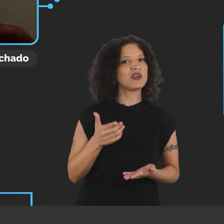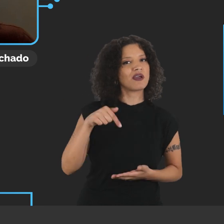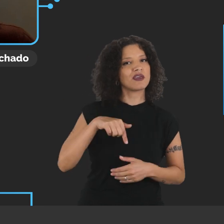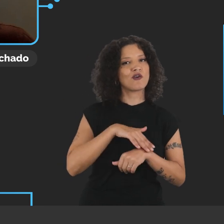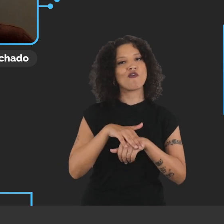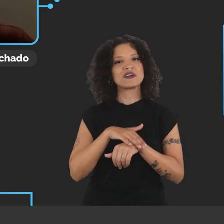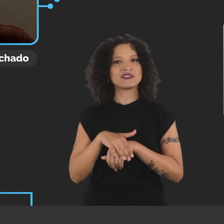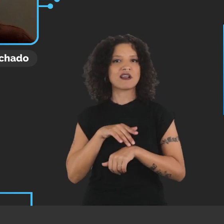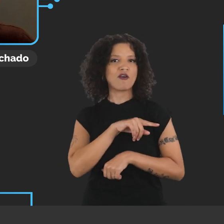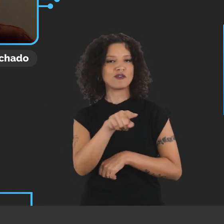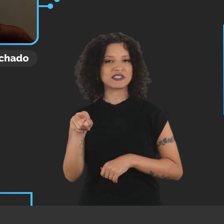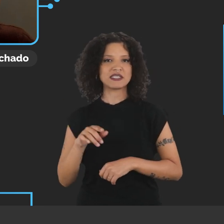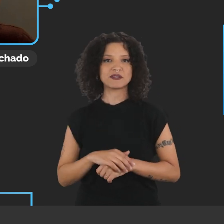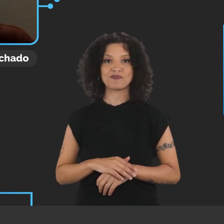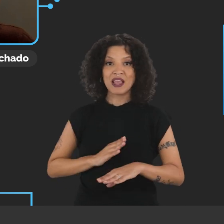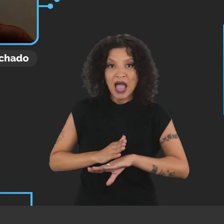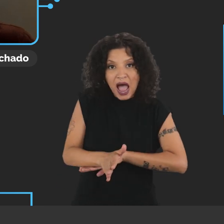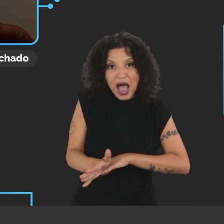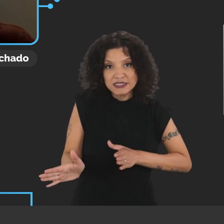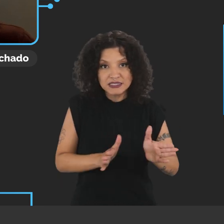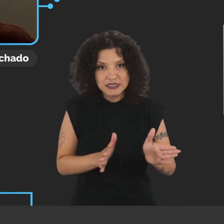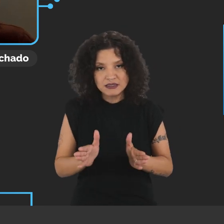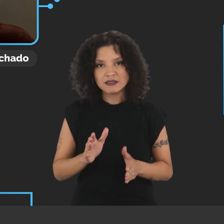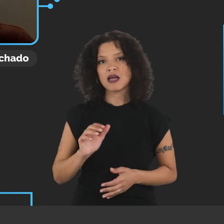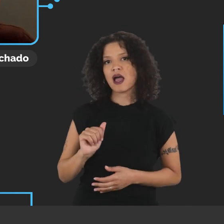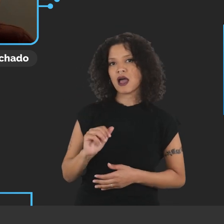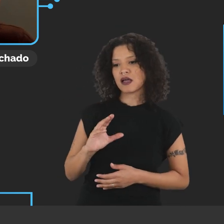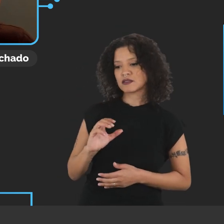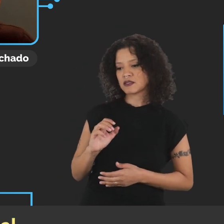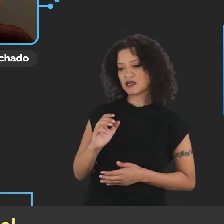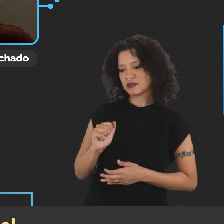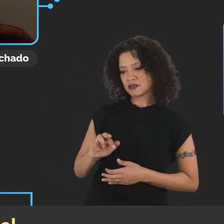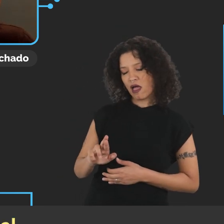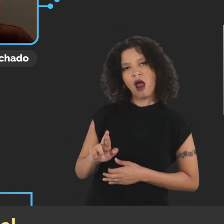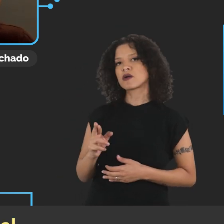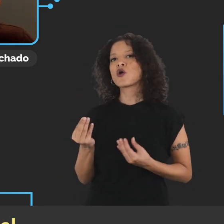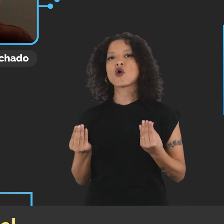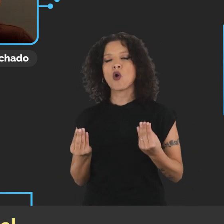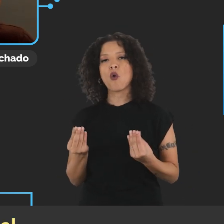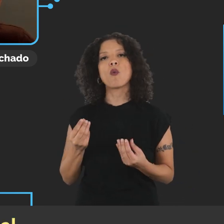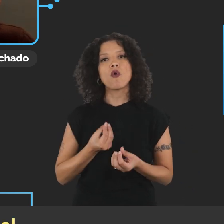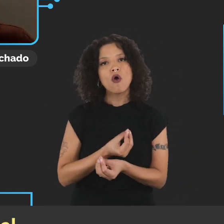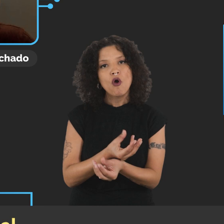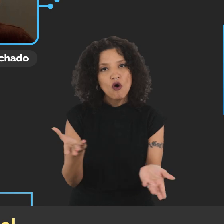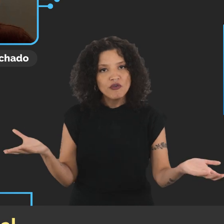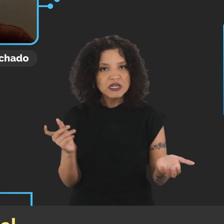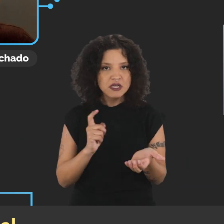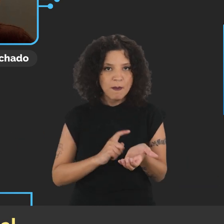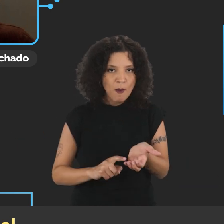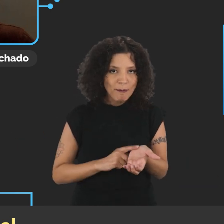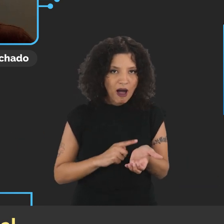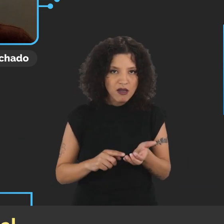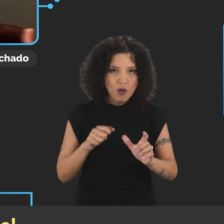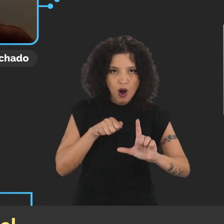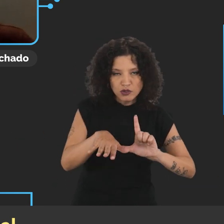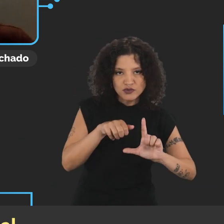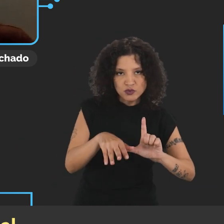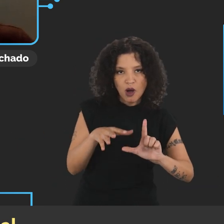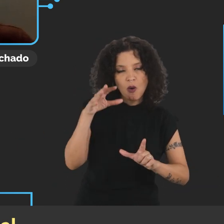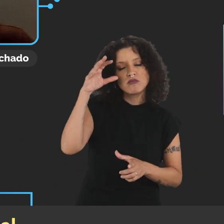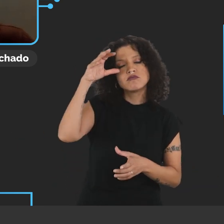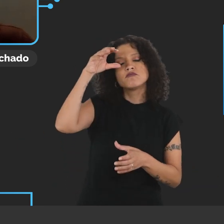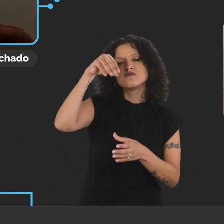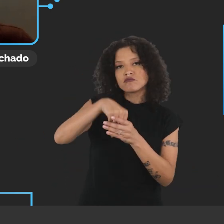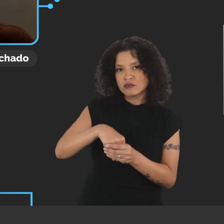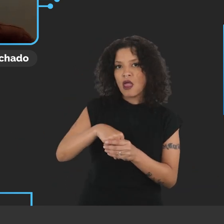presente aqui no link conversando com vocês. O Acessar nasceu para oferecer formações de audiovisual mobile para pessoas